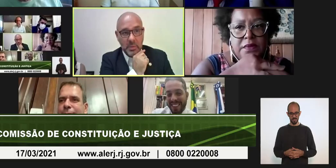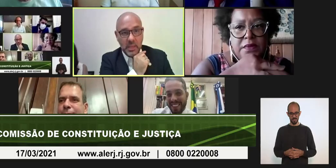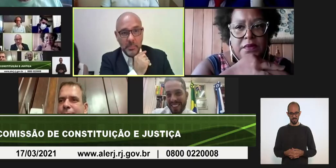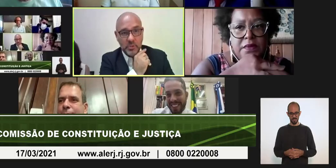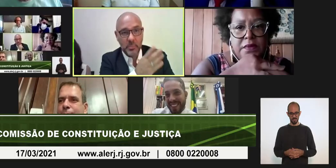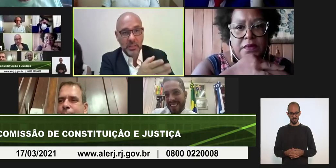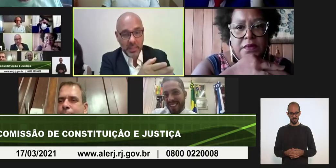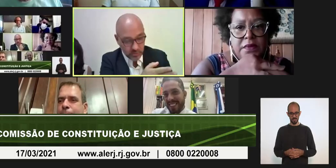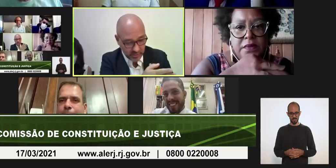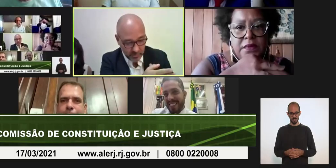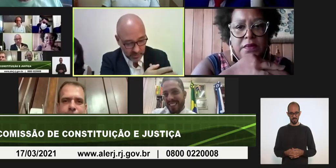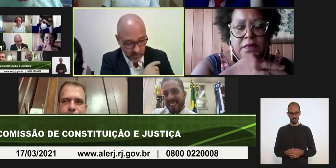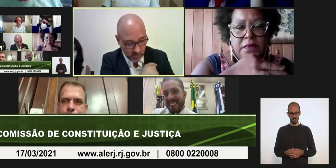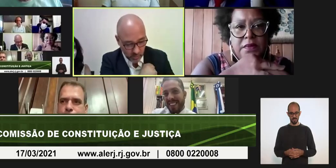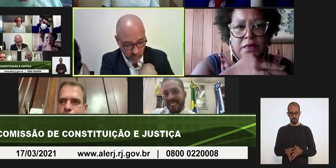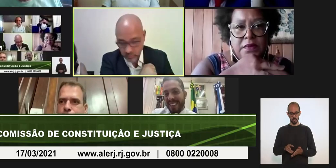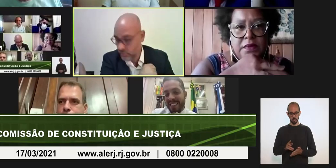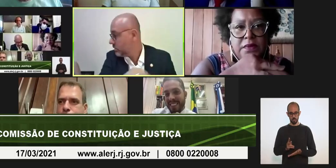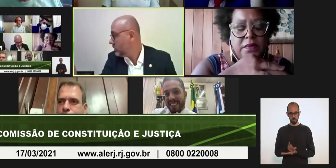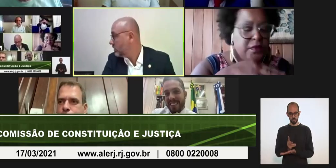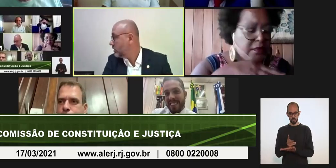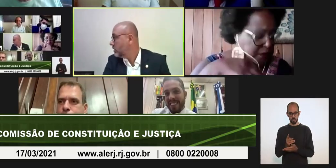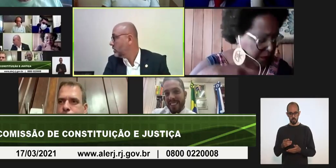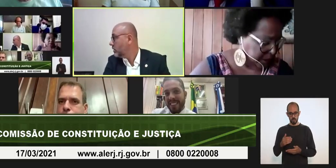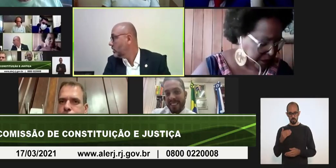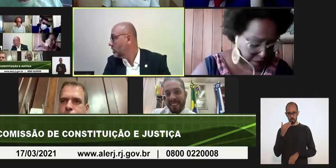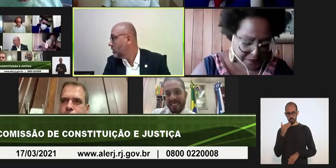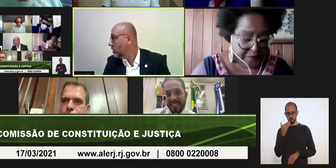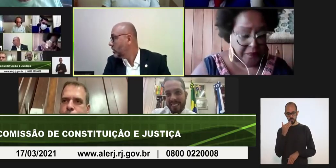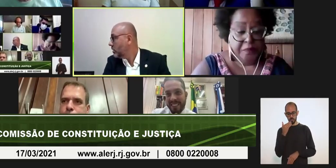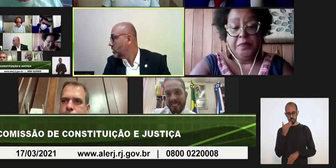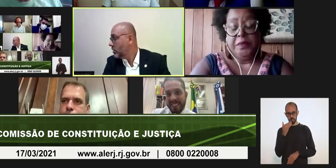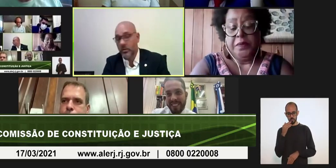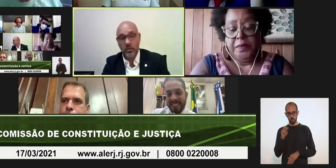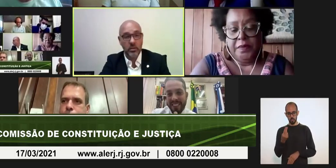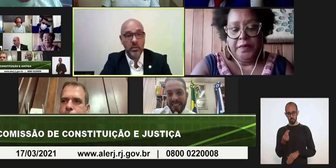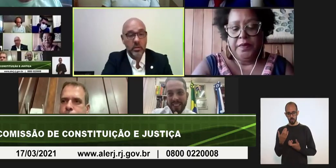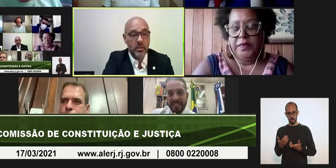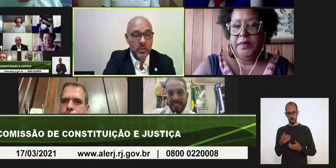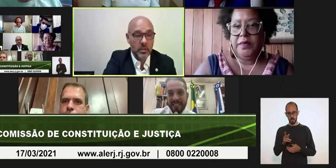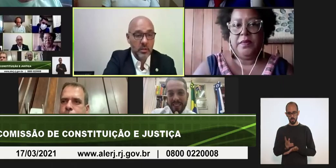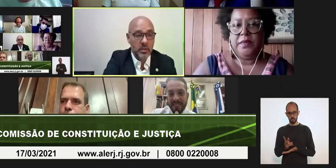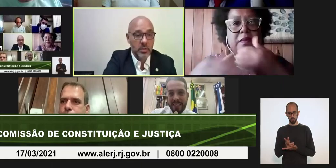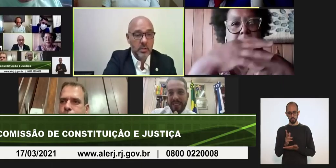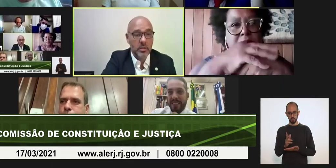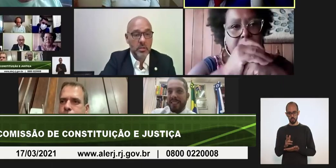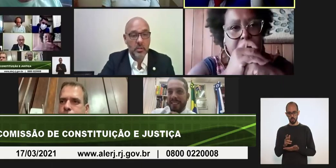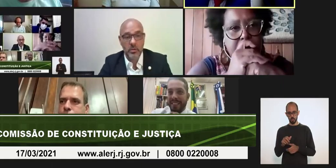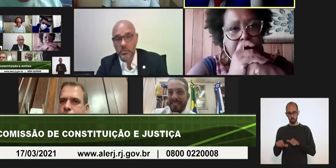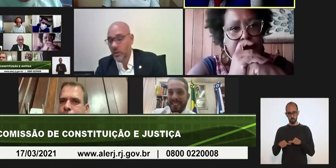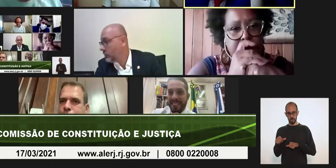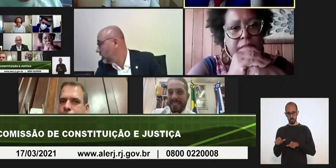Bacelar. Especifica qual o Rodrigo. Rodrigo Rosenberg. Rodrigo Bacelar. São dois. Meu coração está mole.